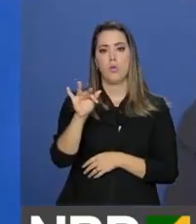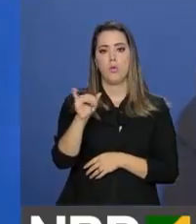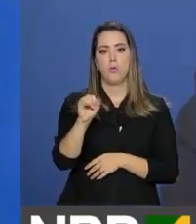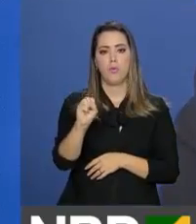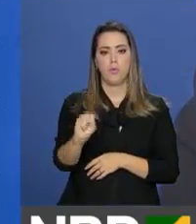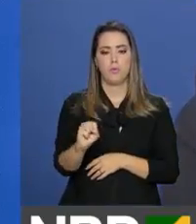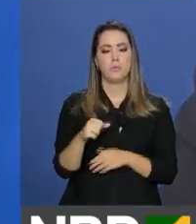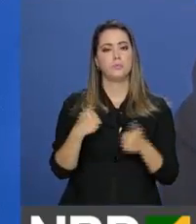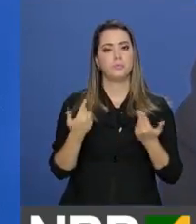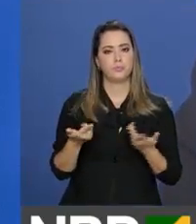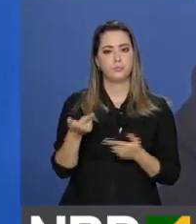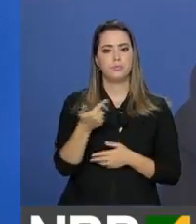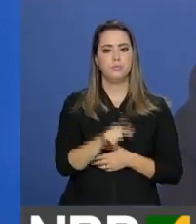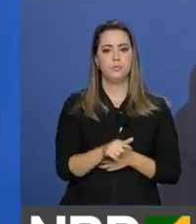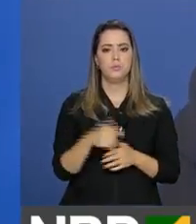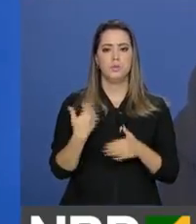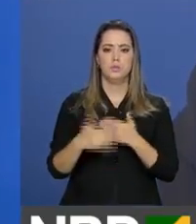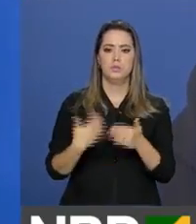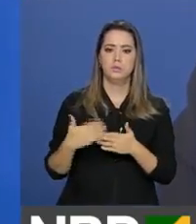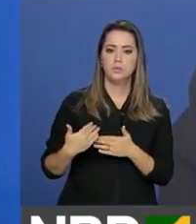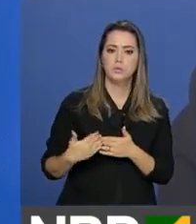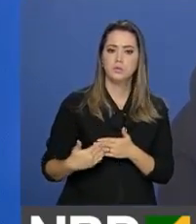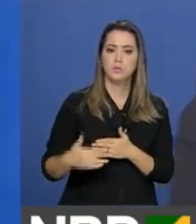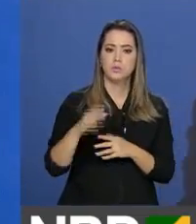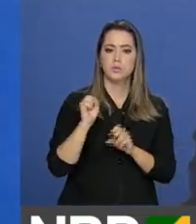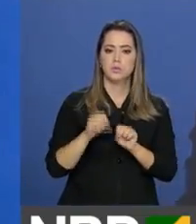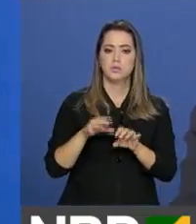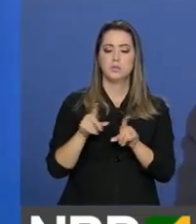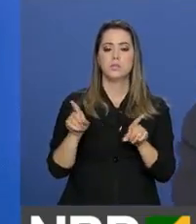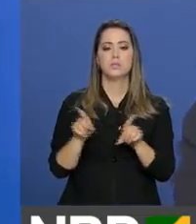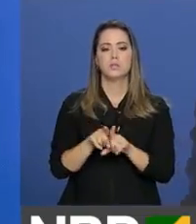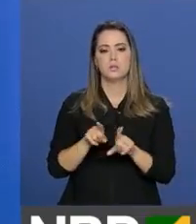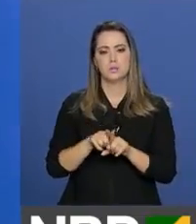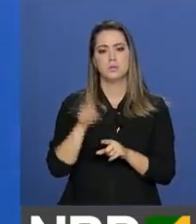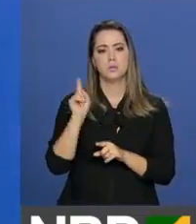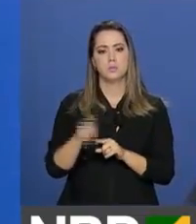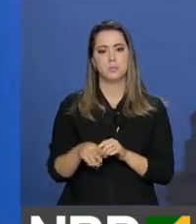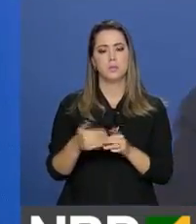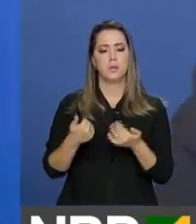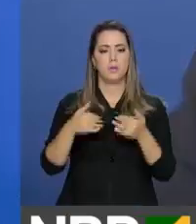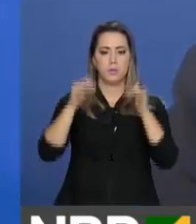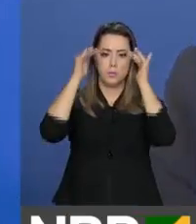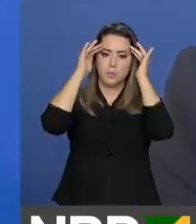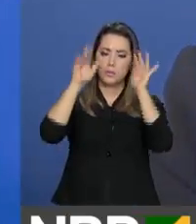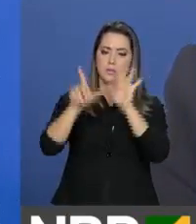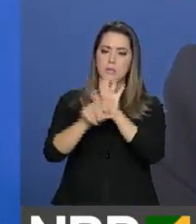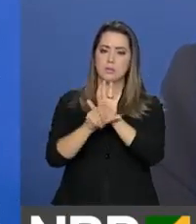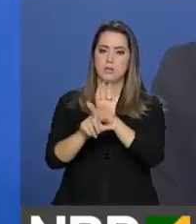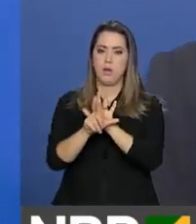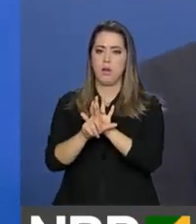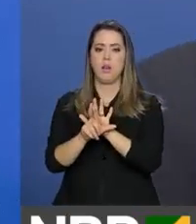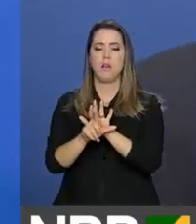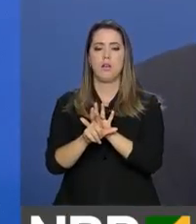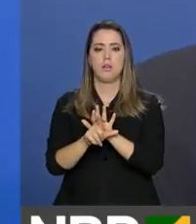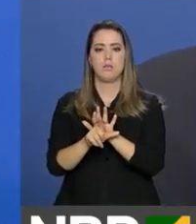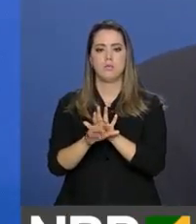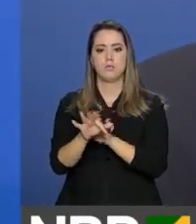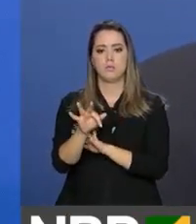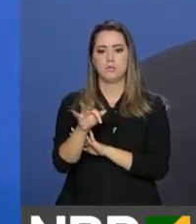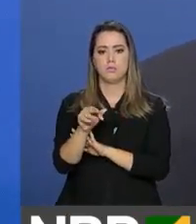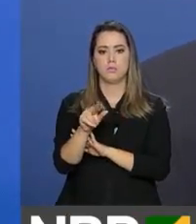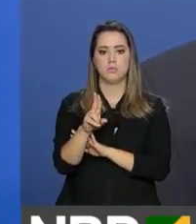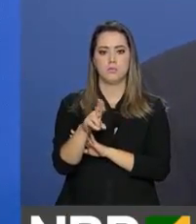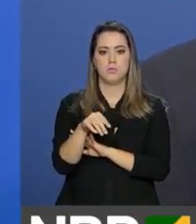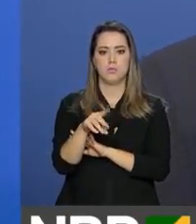fundamento, repito, de que desenvolver a educação também é algo previsto na lei regente dos